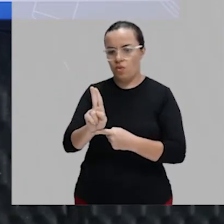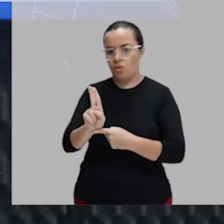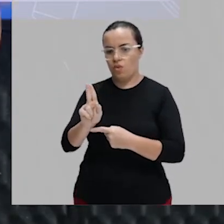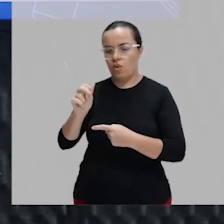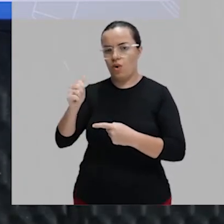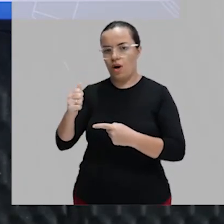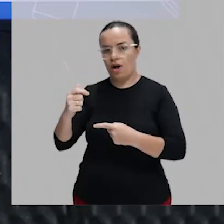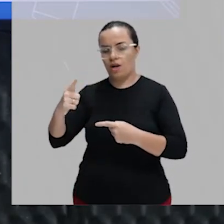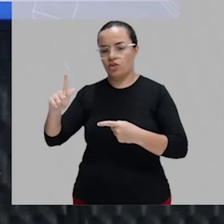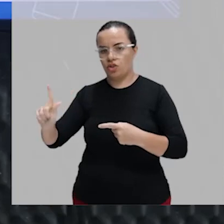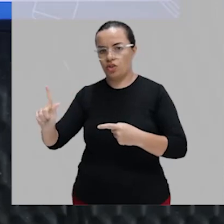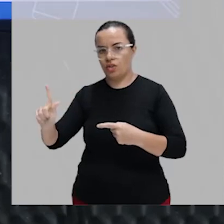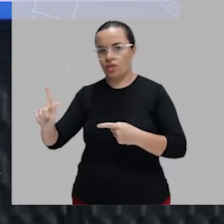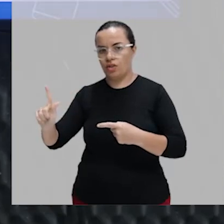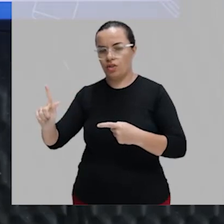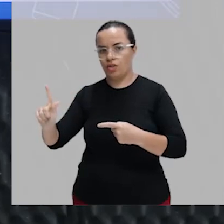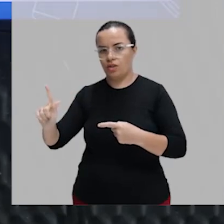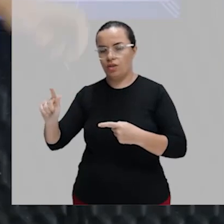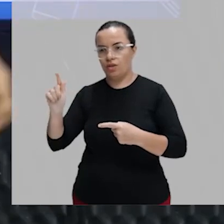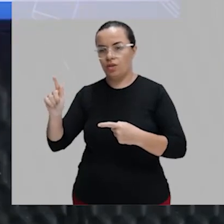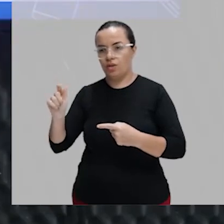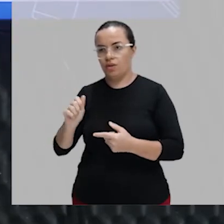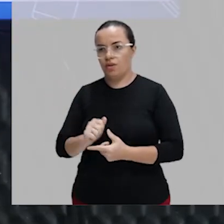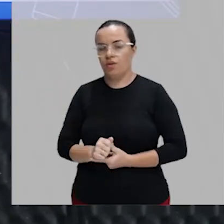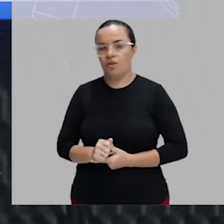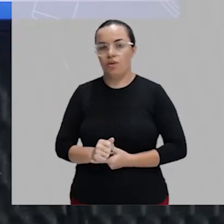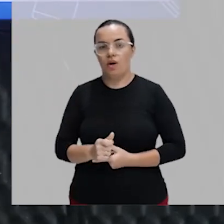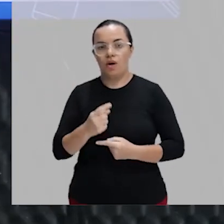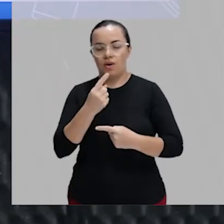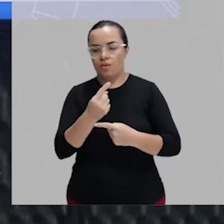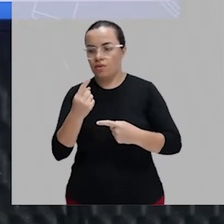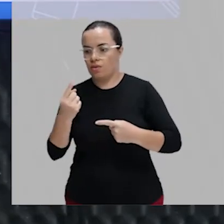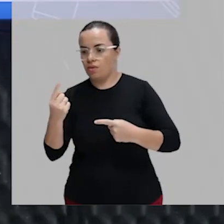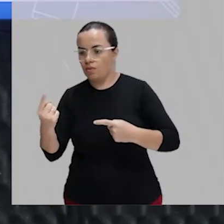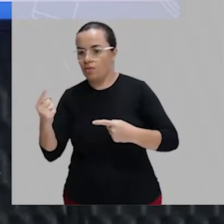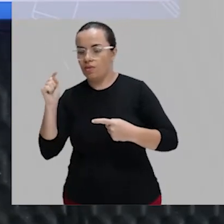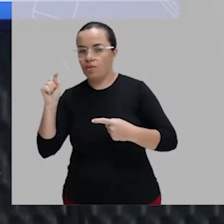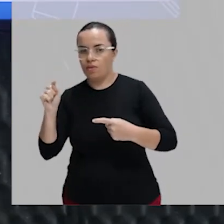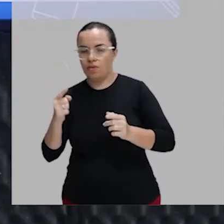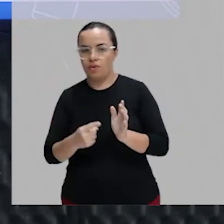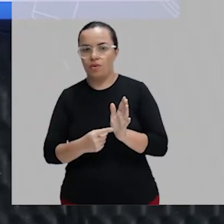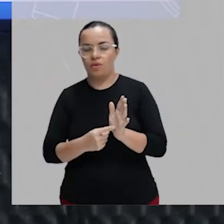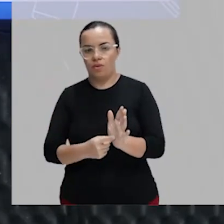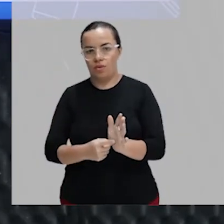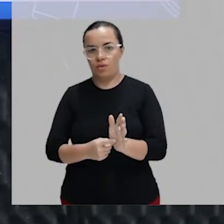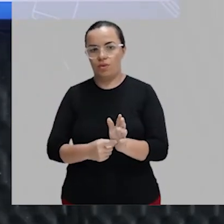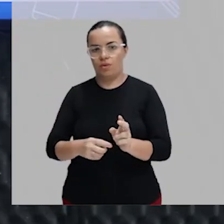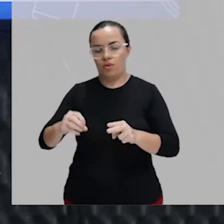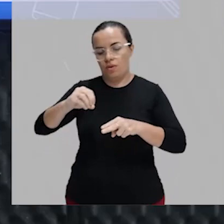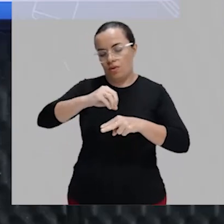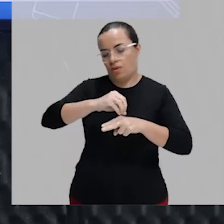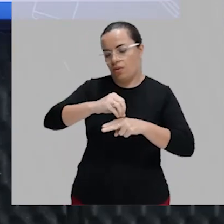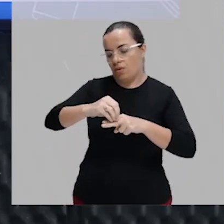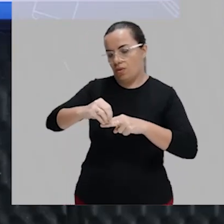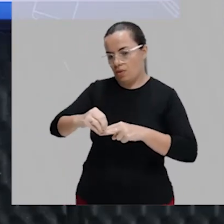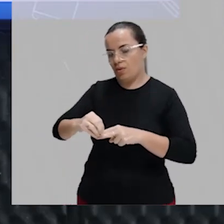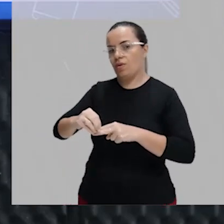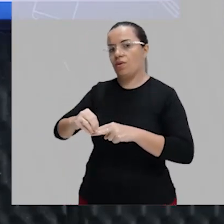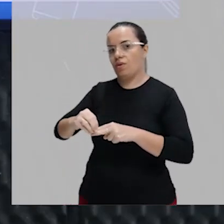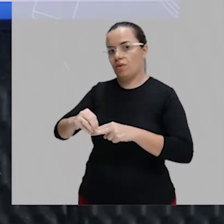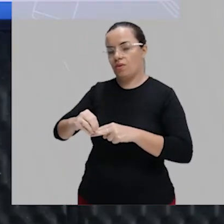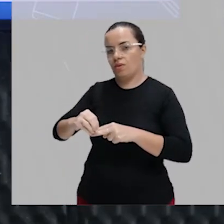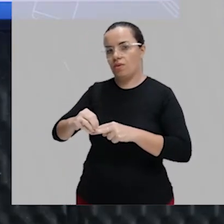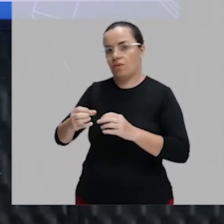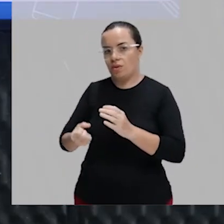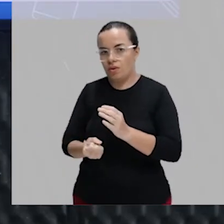seja, esse códon aqui é um dos códons que indicam para o ribossomo que o processo de